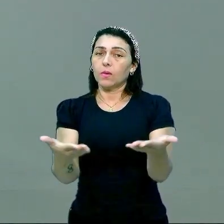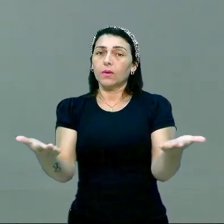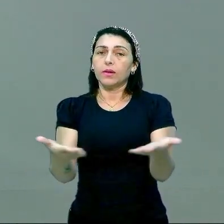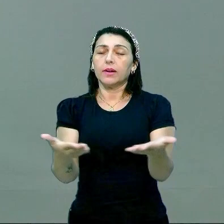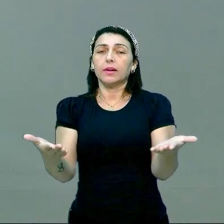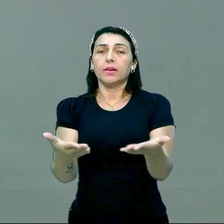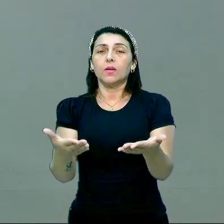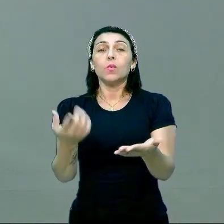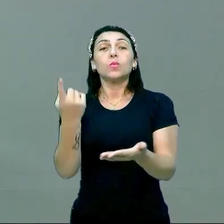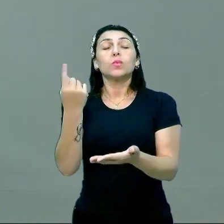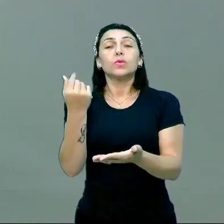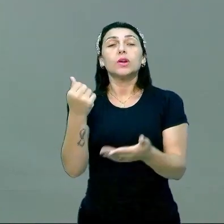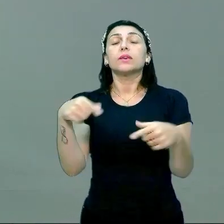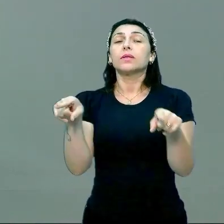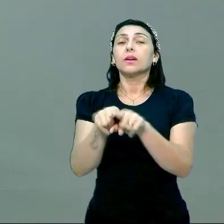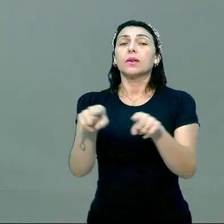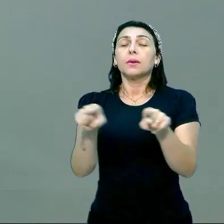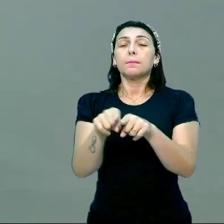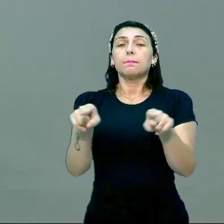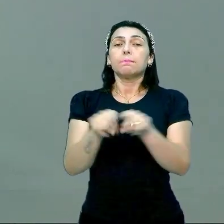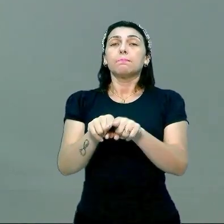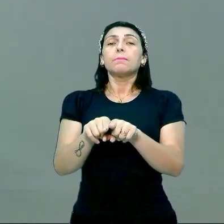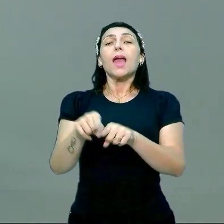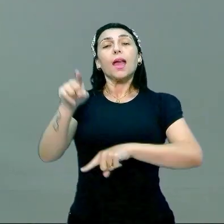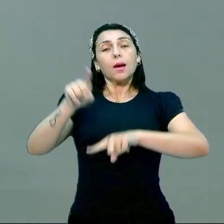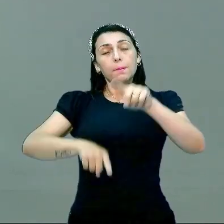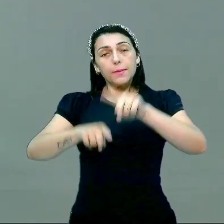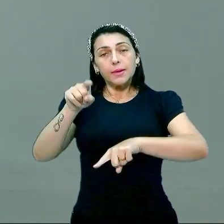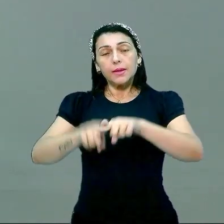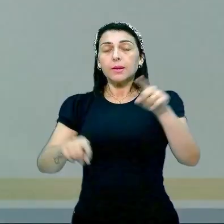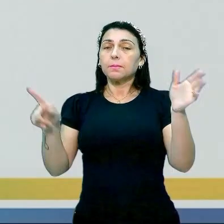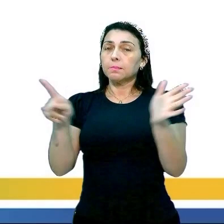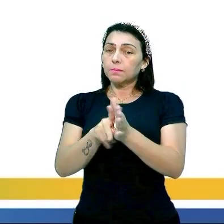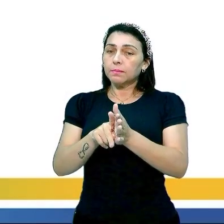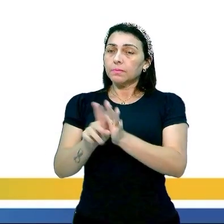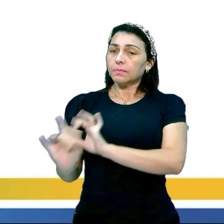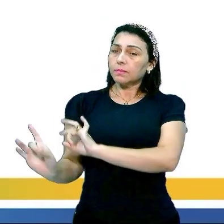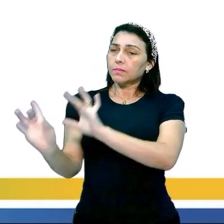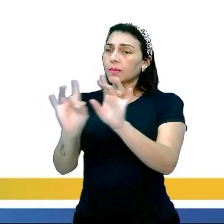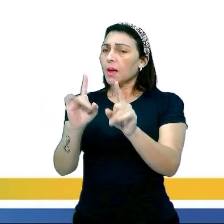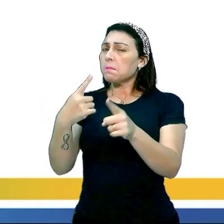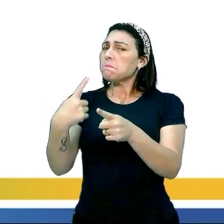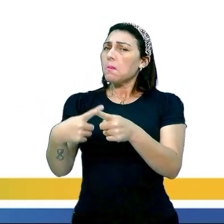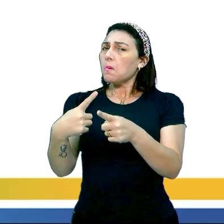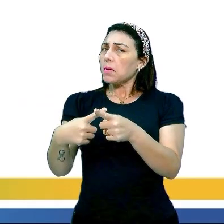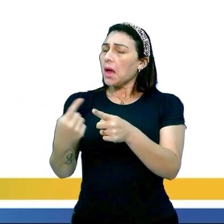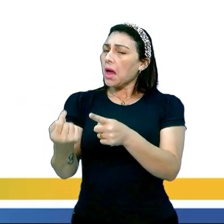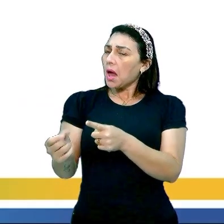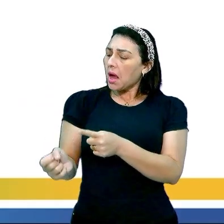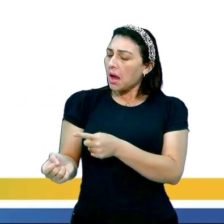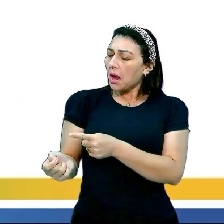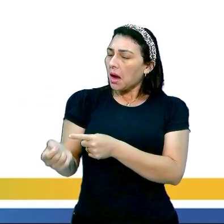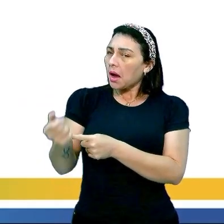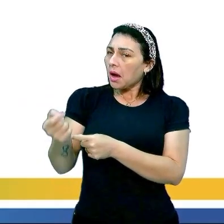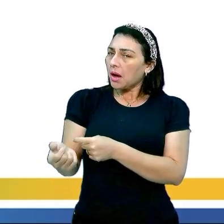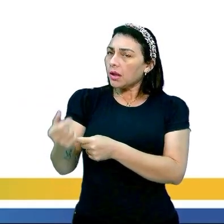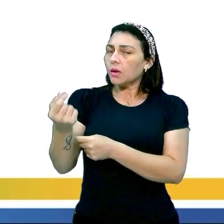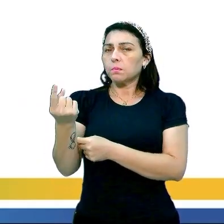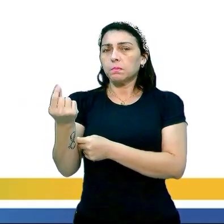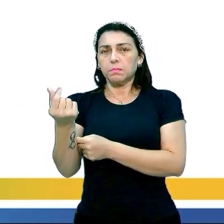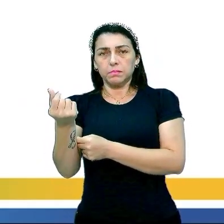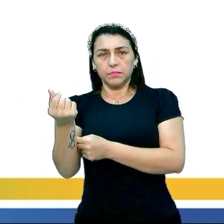outro lado, o dinheiro também ele é uma mercadoria especial. E por que o dinheiro, a moeda, ele